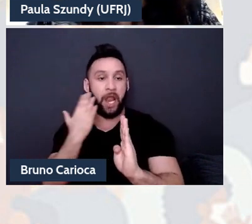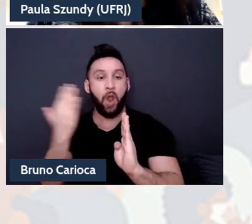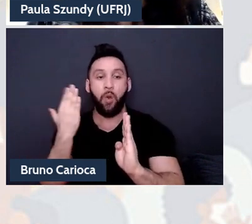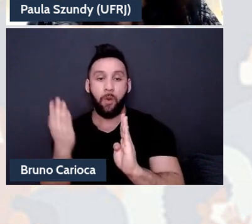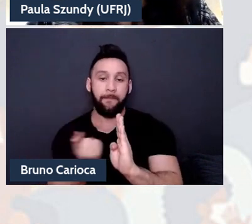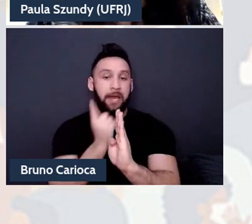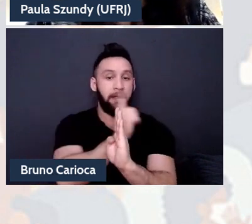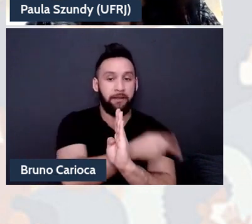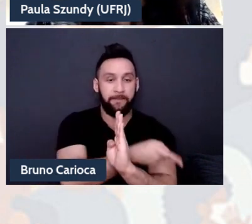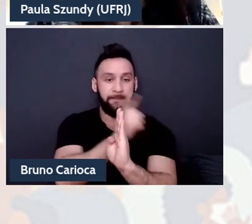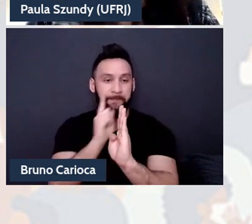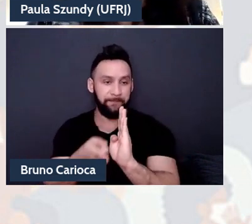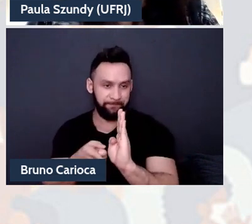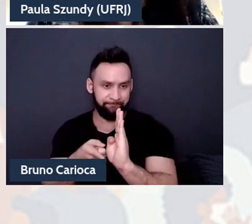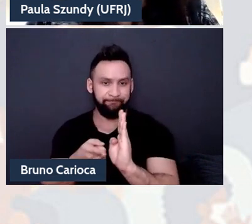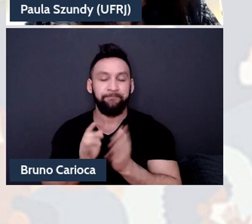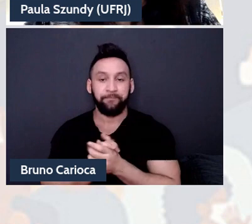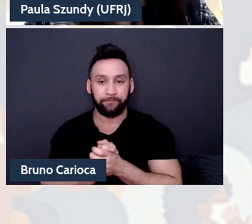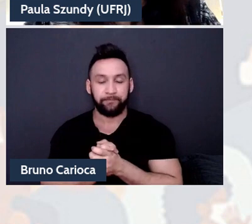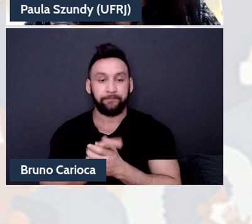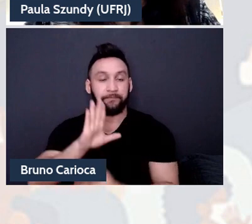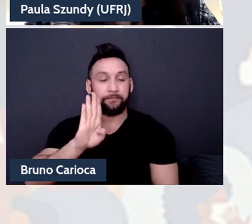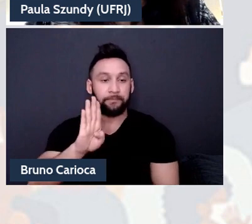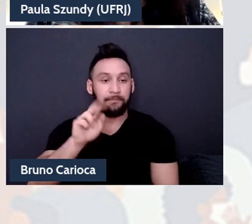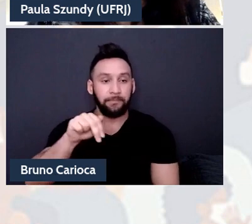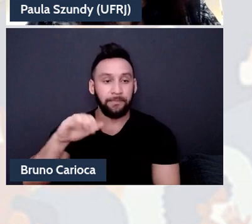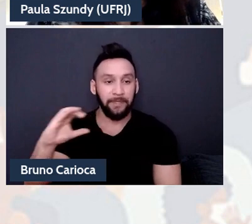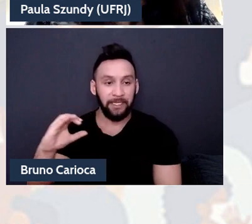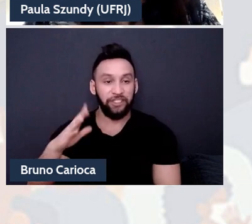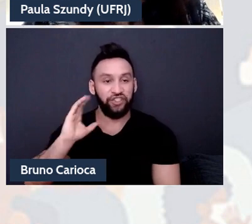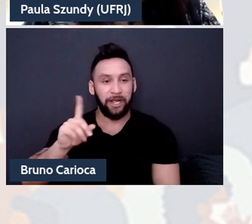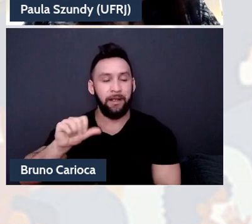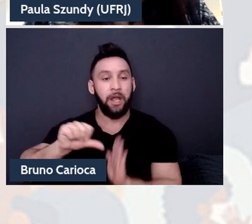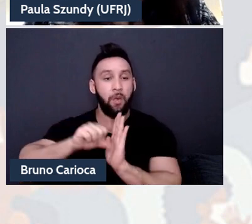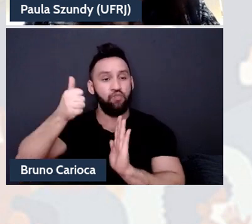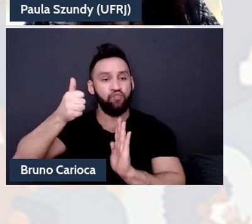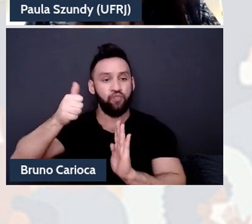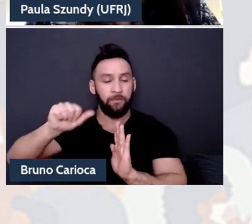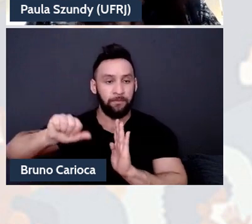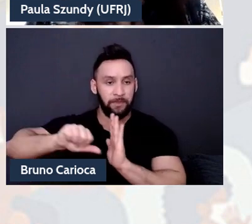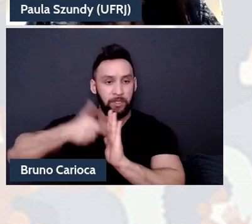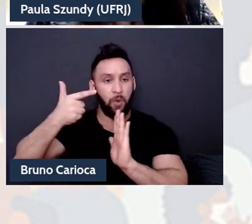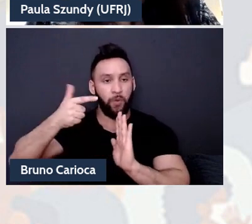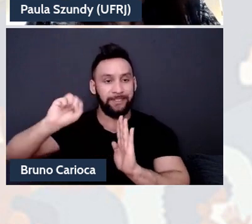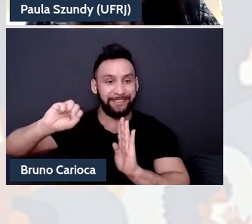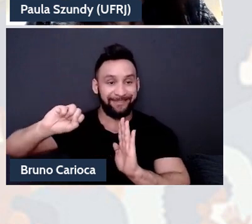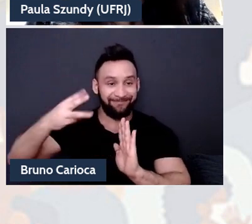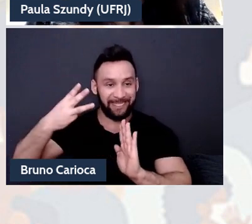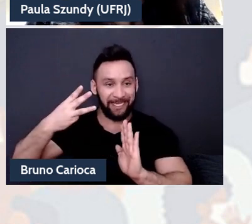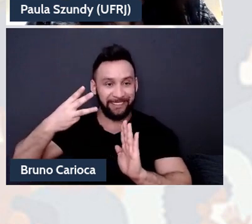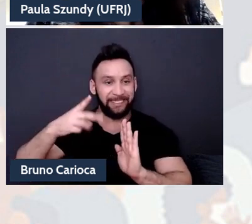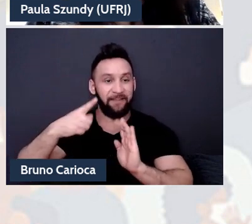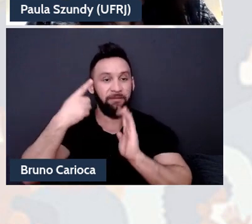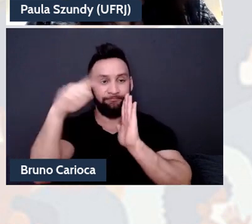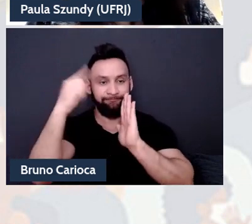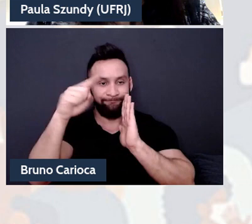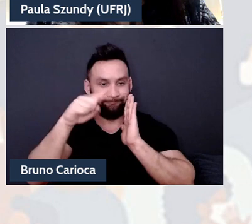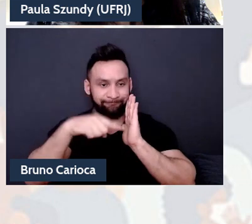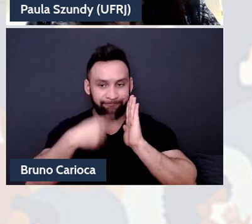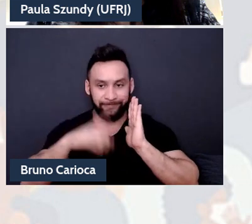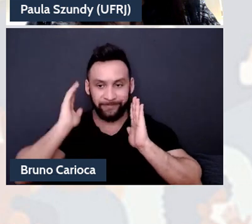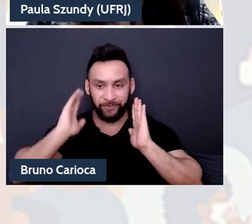da BNCC, que é uma terceira versão do documento, né, conversando com a apresentação